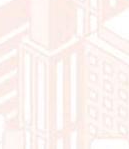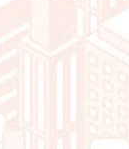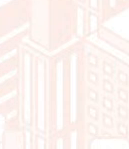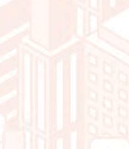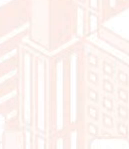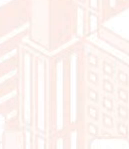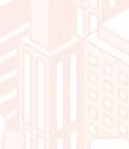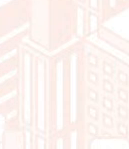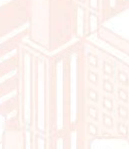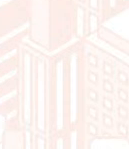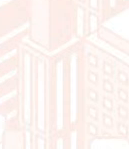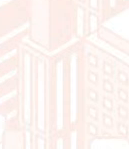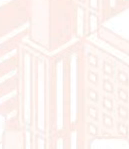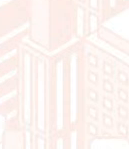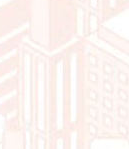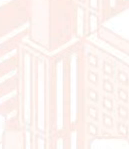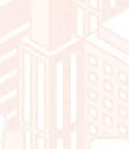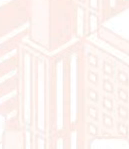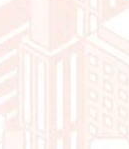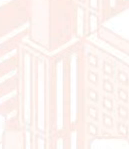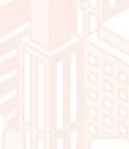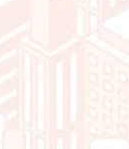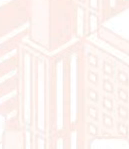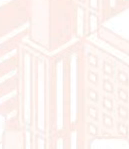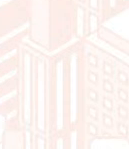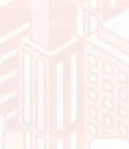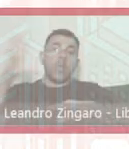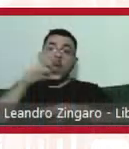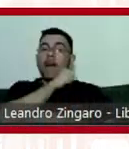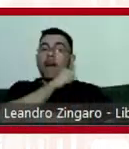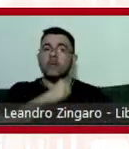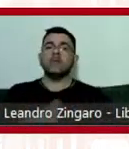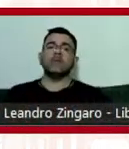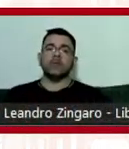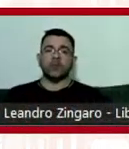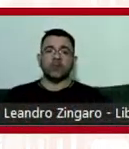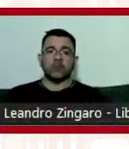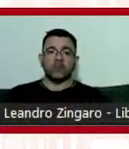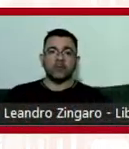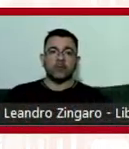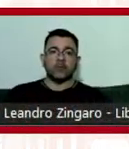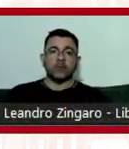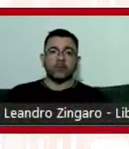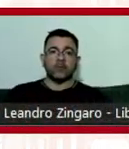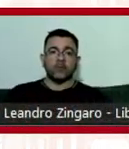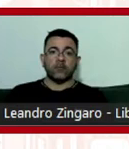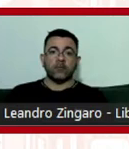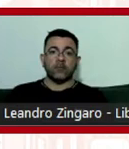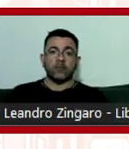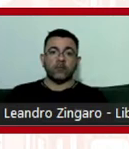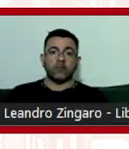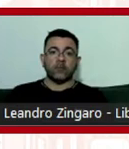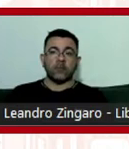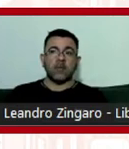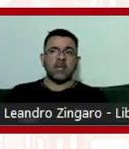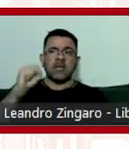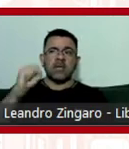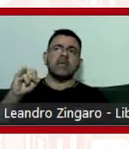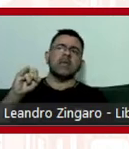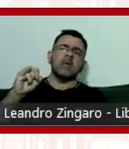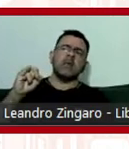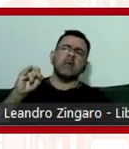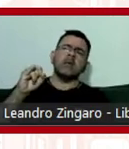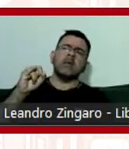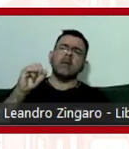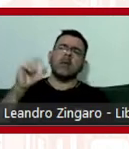cursos rápidos cursos eh assim prático sobretudo se você quer trabalhar com alimentação como é que